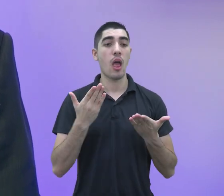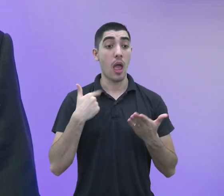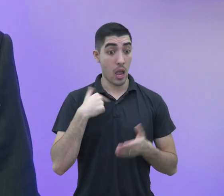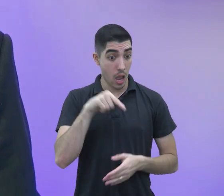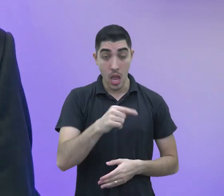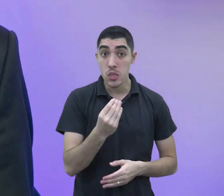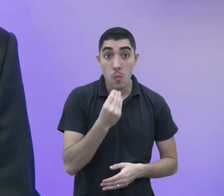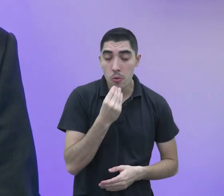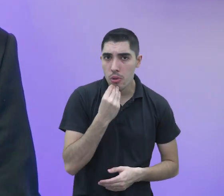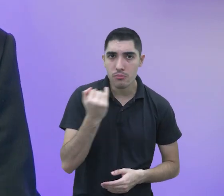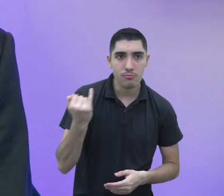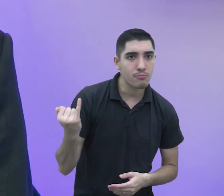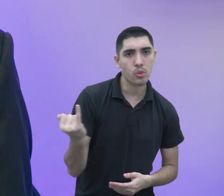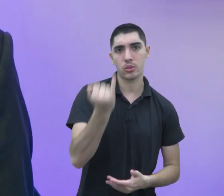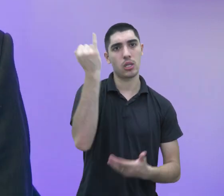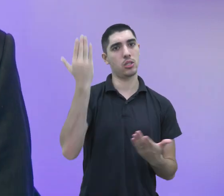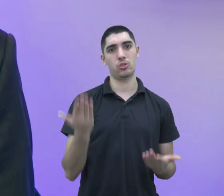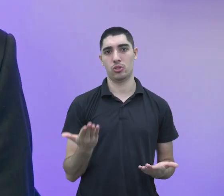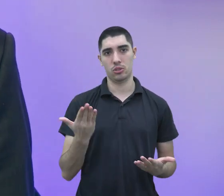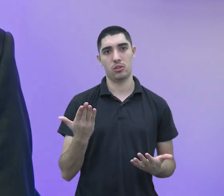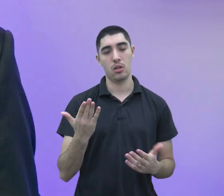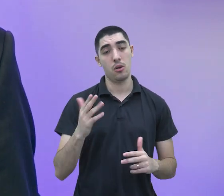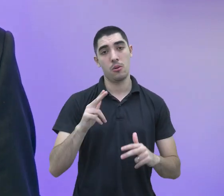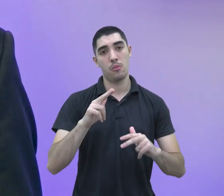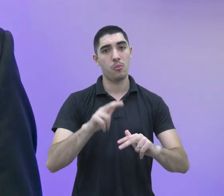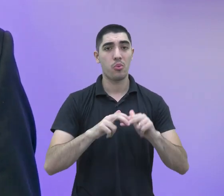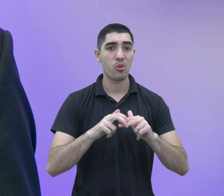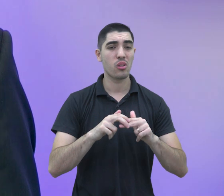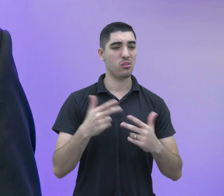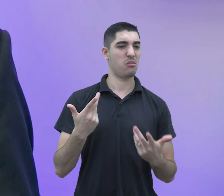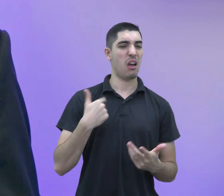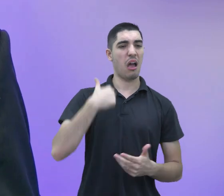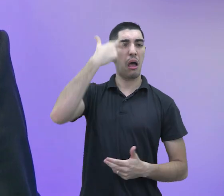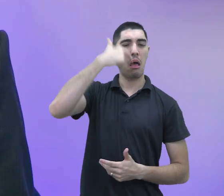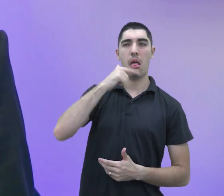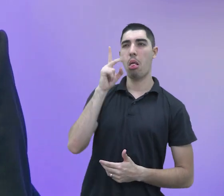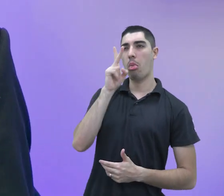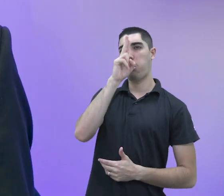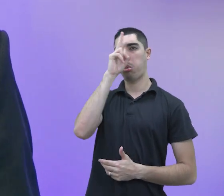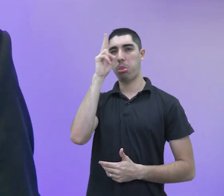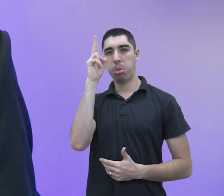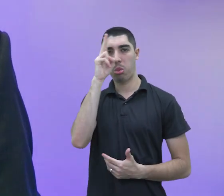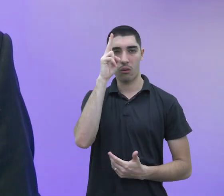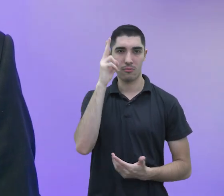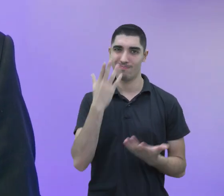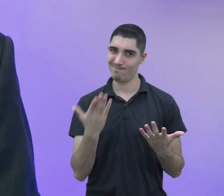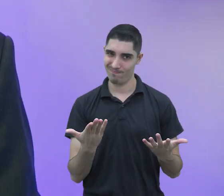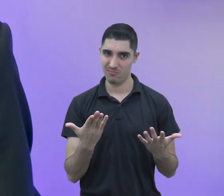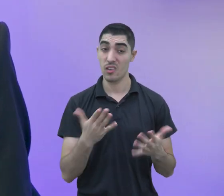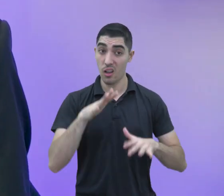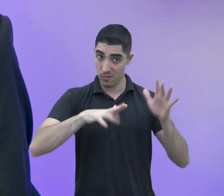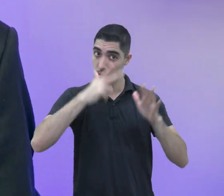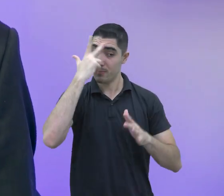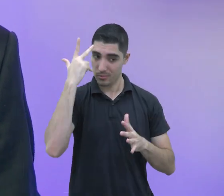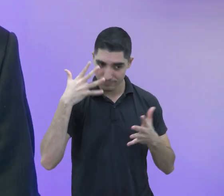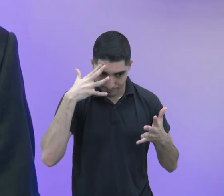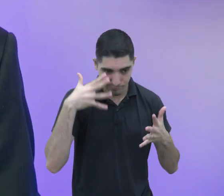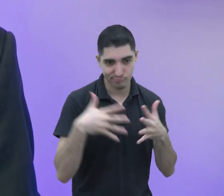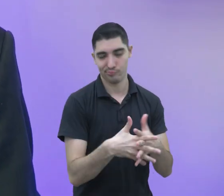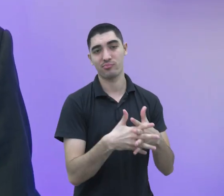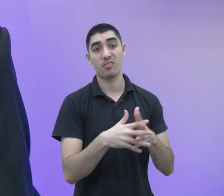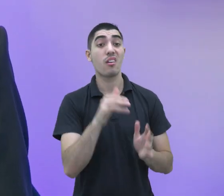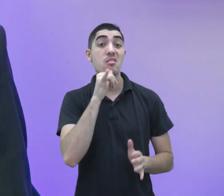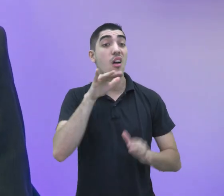alguma perder essa oportunidade por uma situação de alcoolismo, por exemplo, né? Que as pessoas podem se